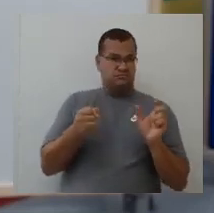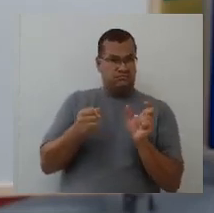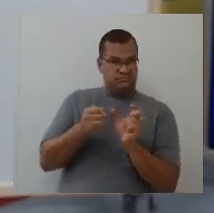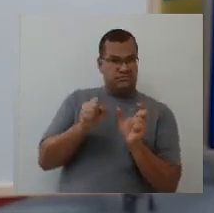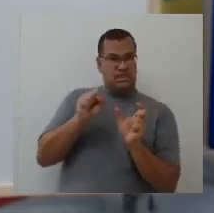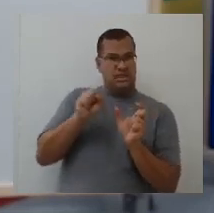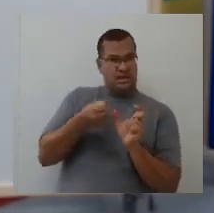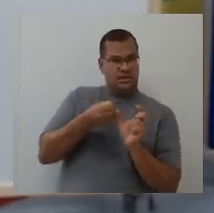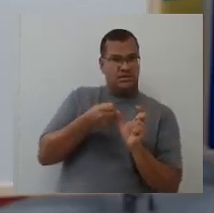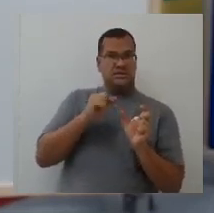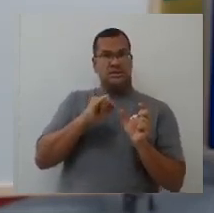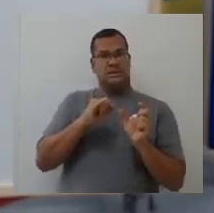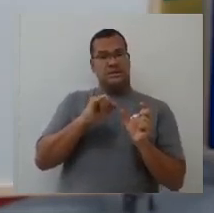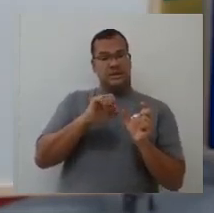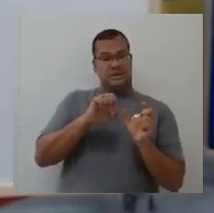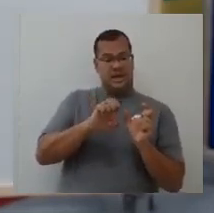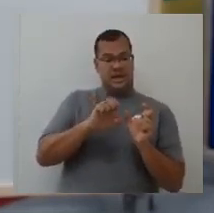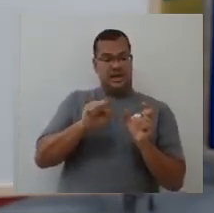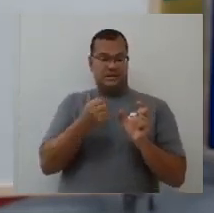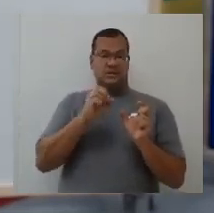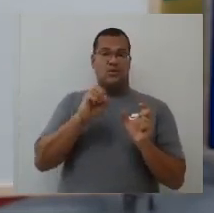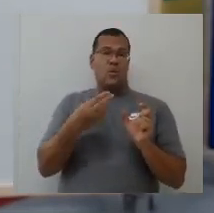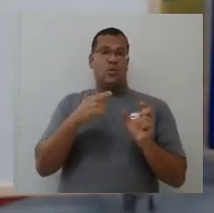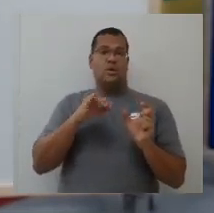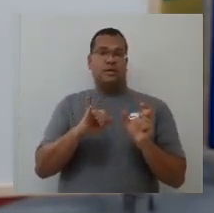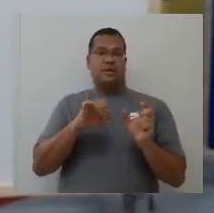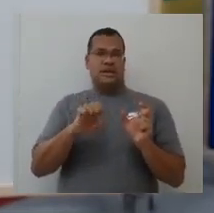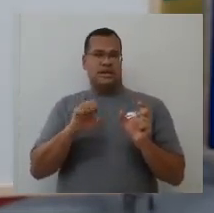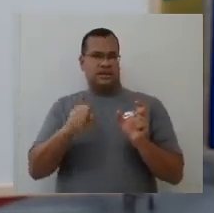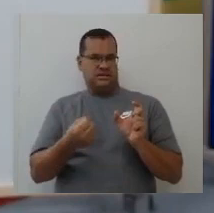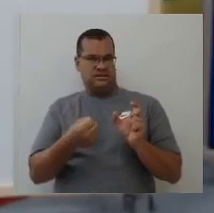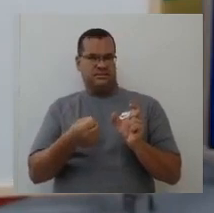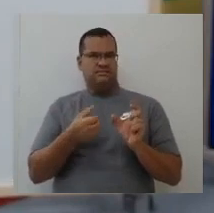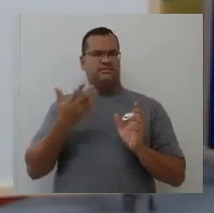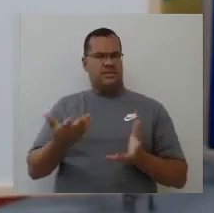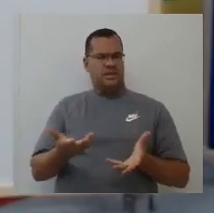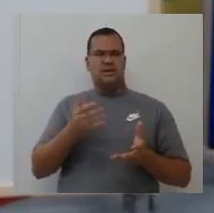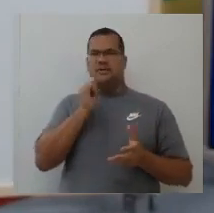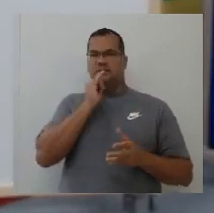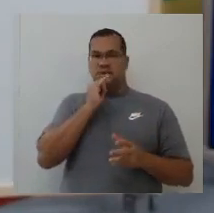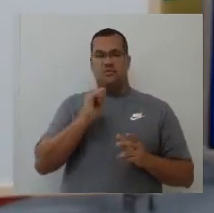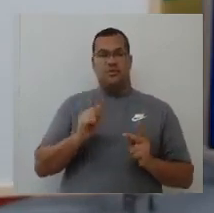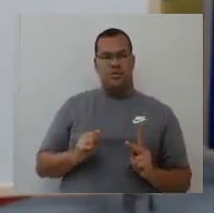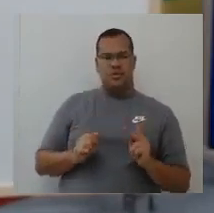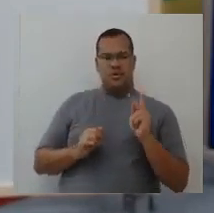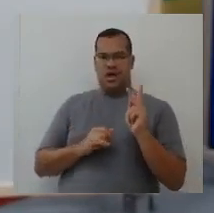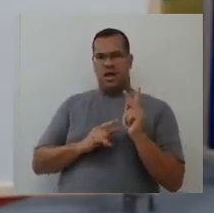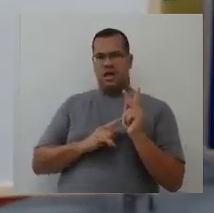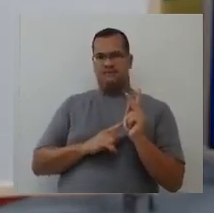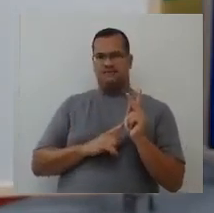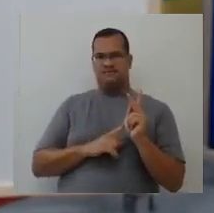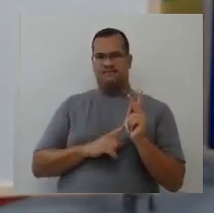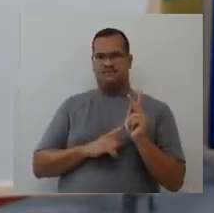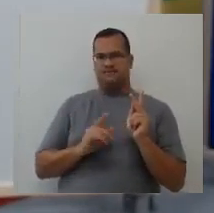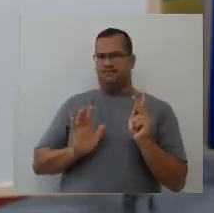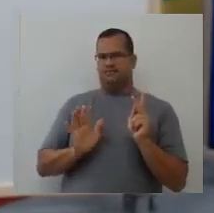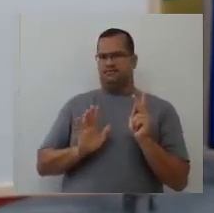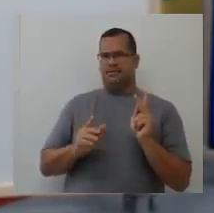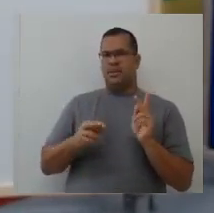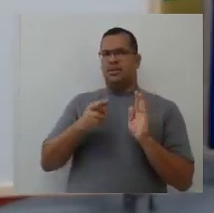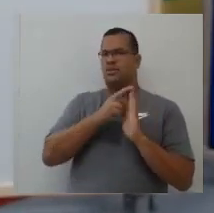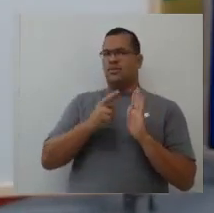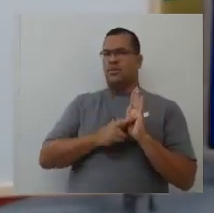ou IES, dependendo da terminação do meu verbo. O verbo work, ele terminou em K. Não há nenhuma